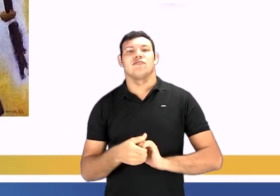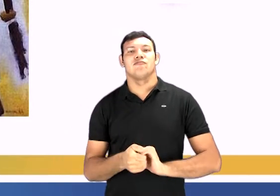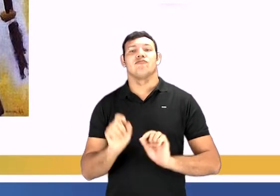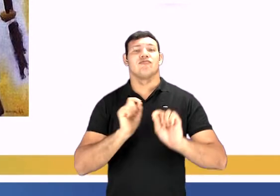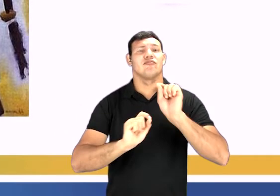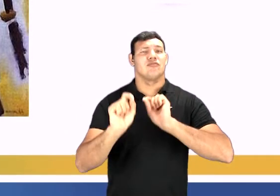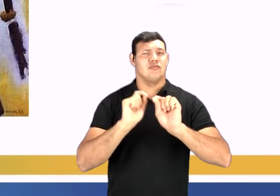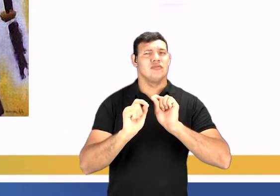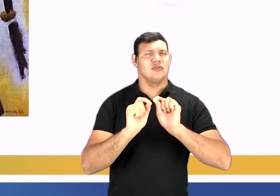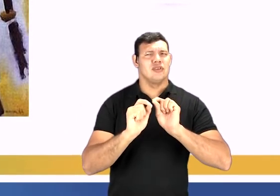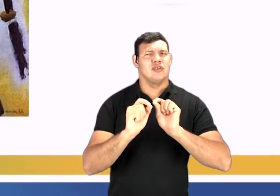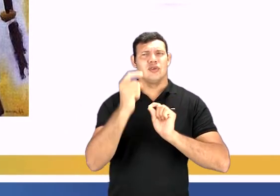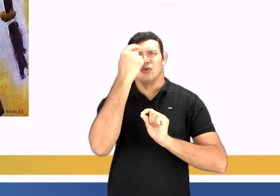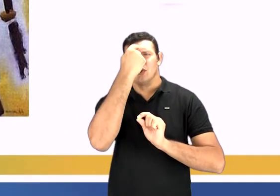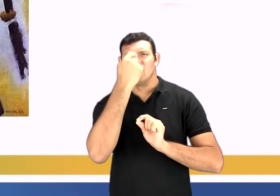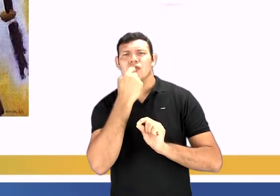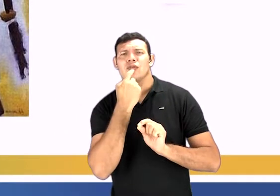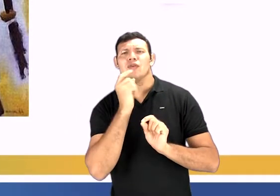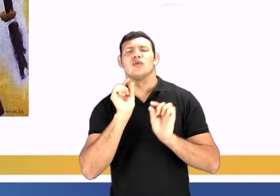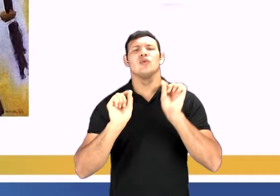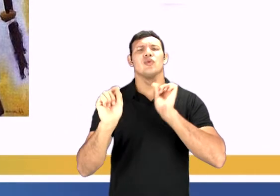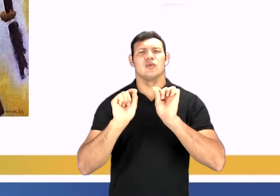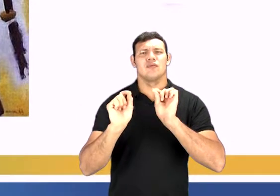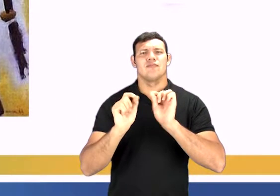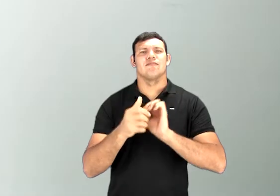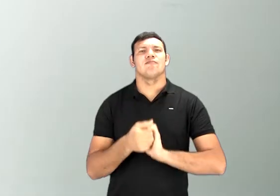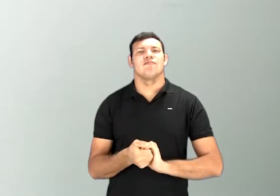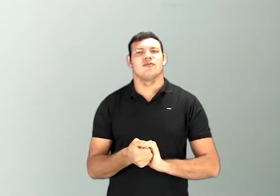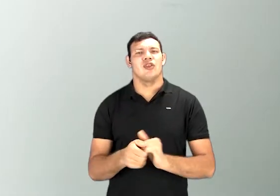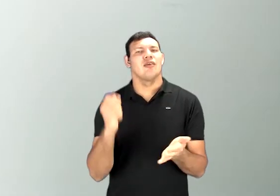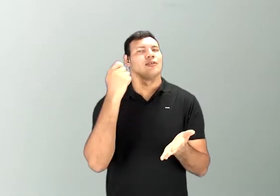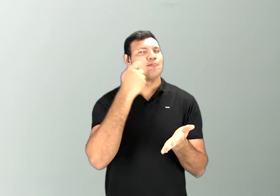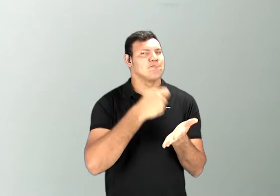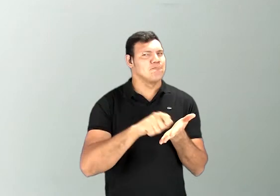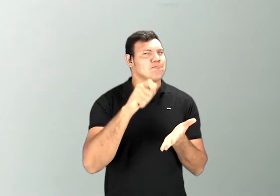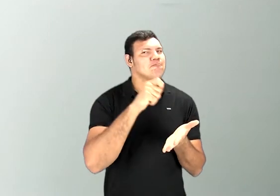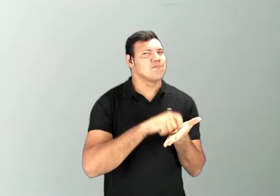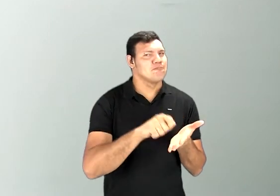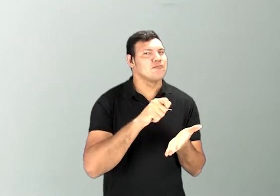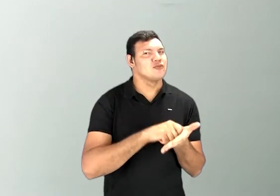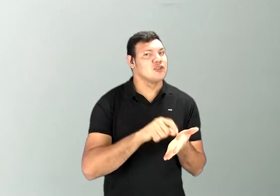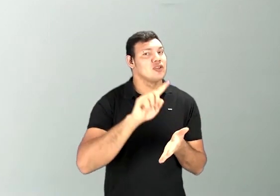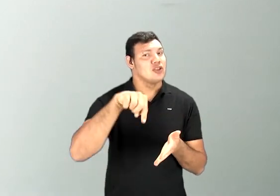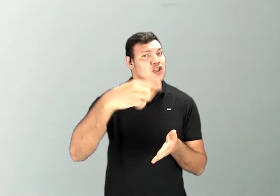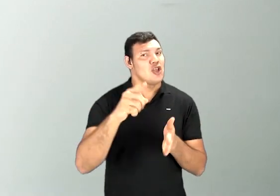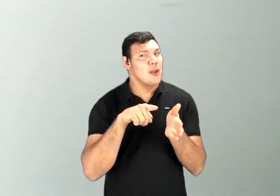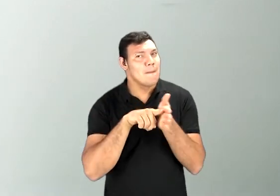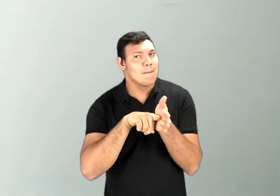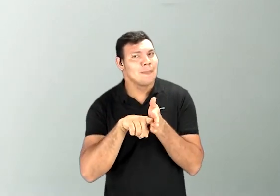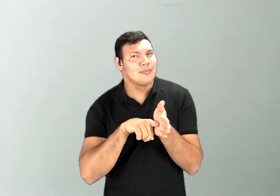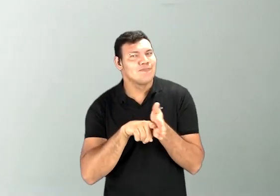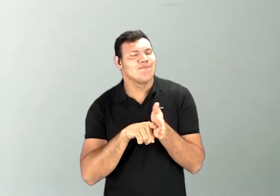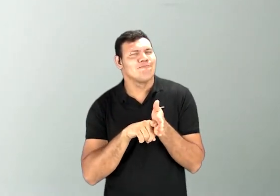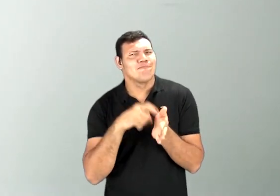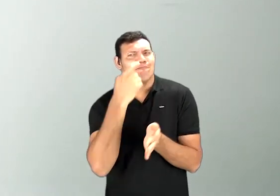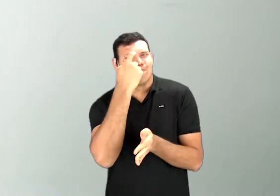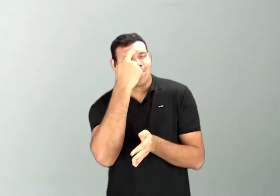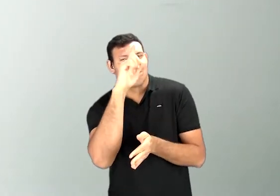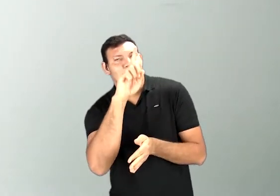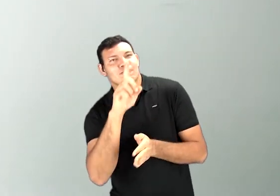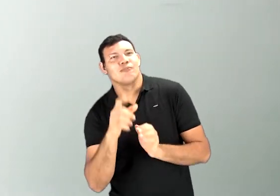que é figurativismo? Anota essa palavra no caderno para você pesquisar. Mas a ideia principal